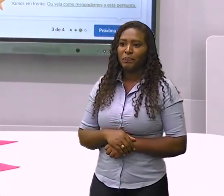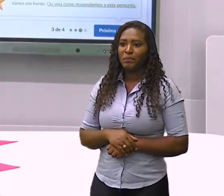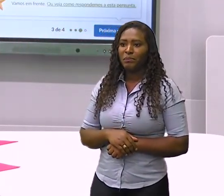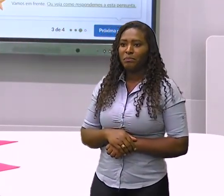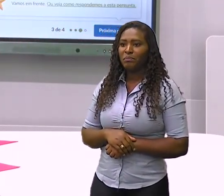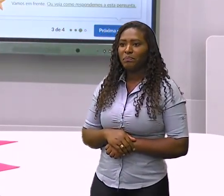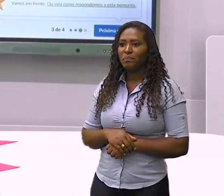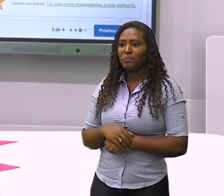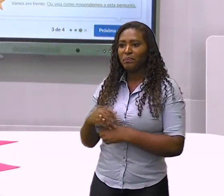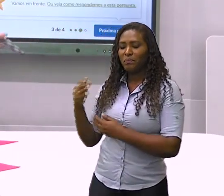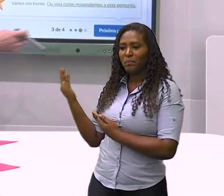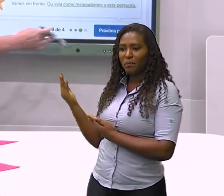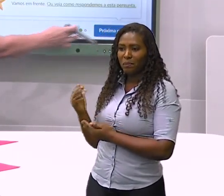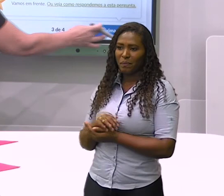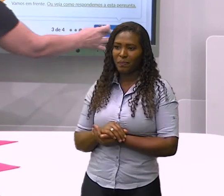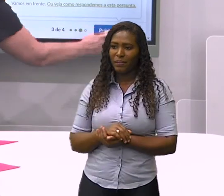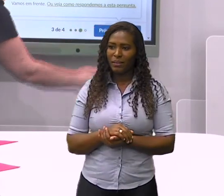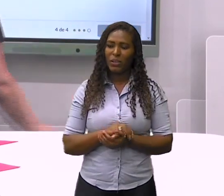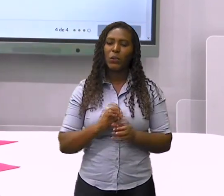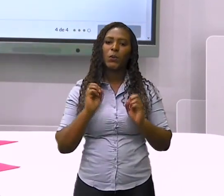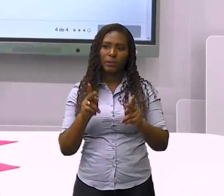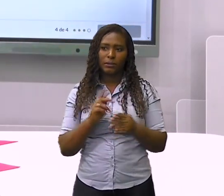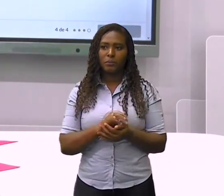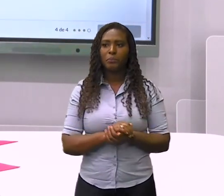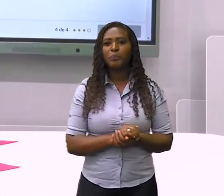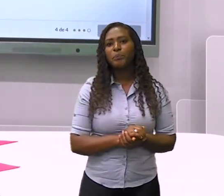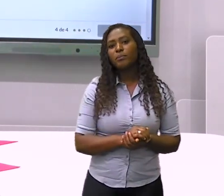Né? Nenhuma característica comum. Vamos lá.